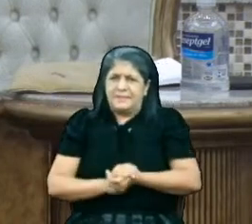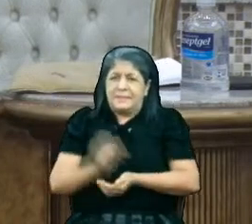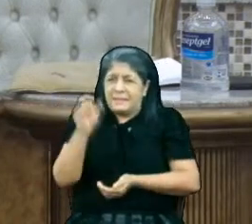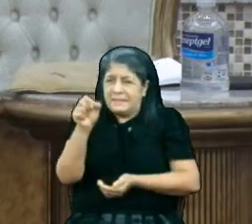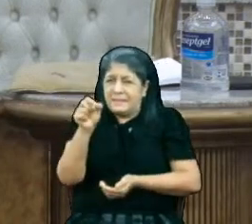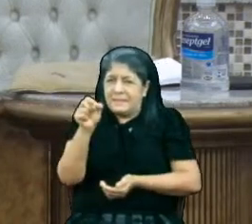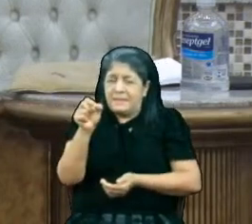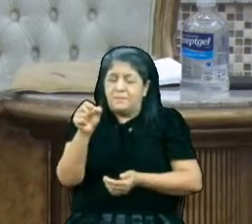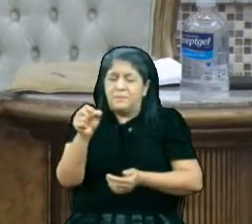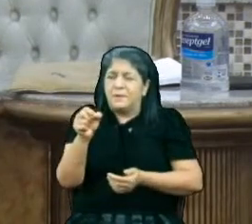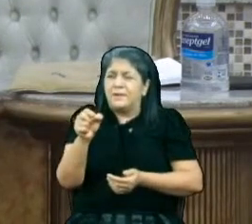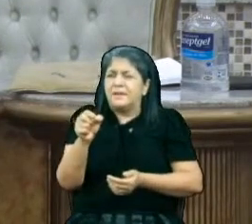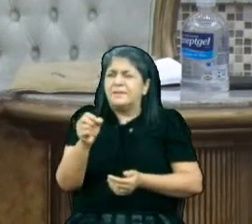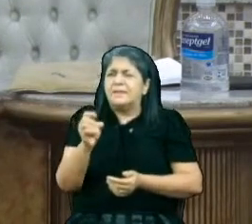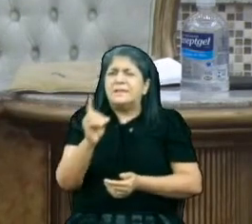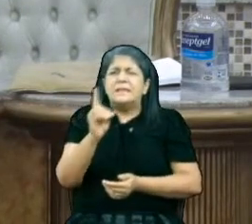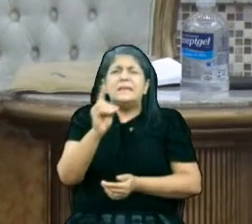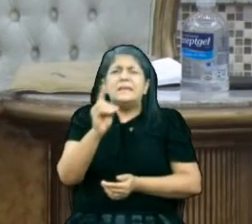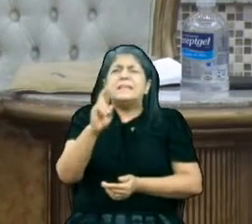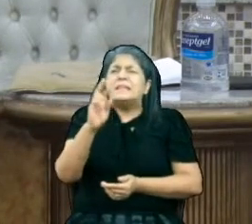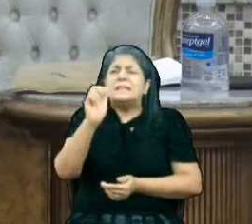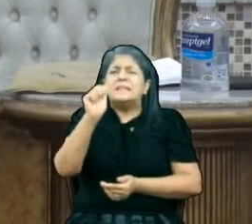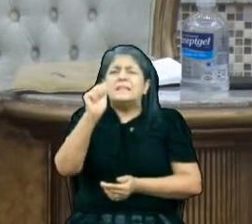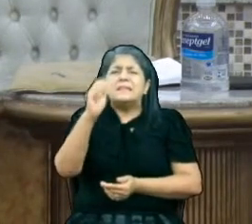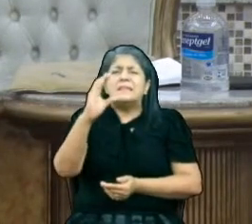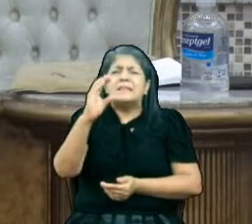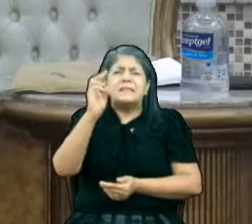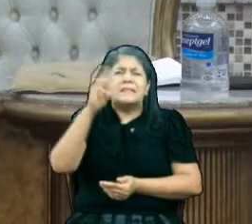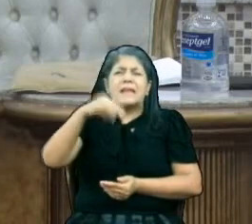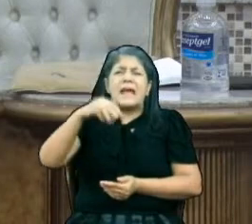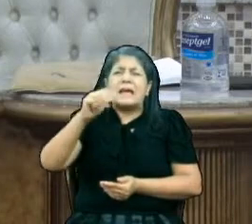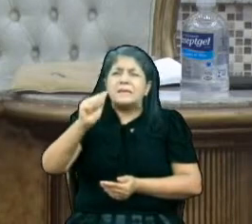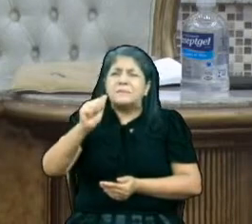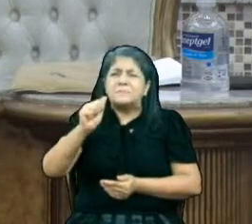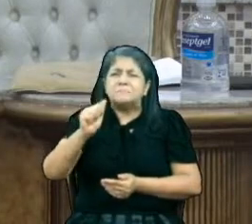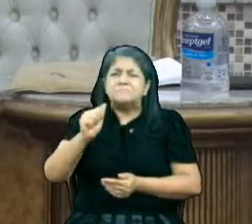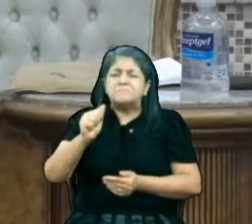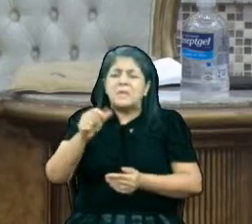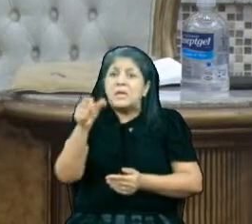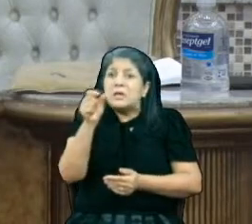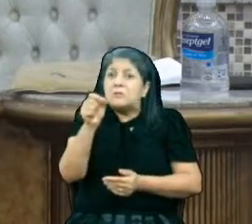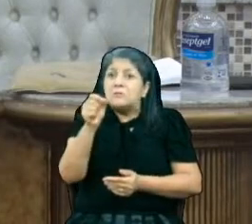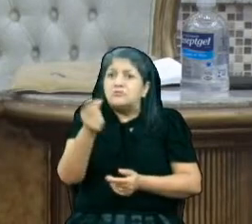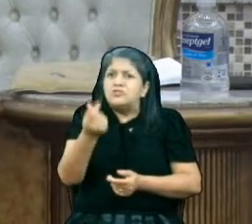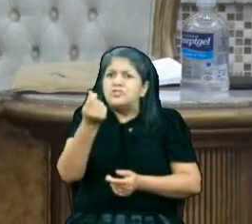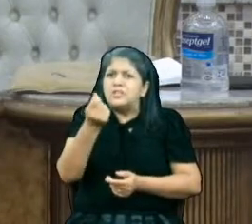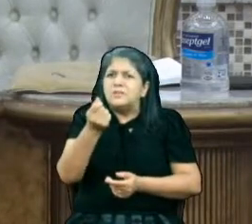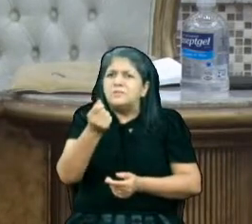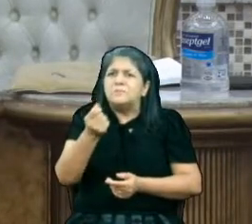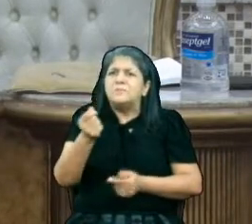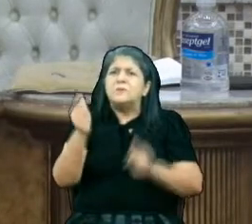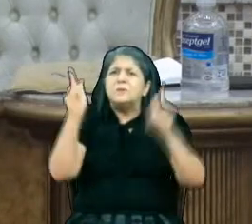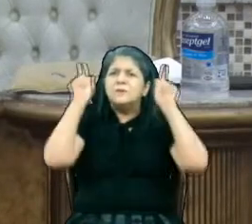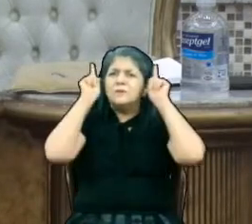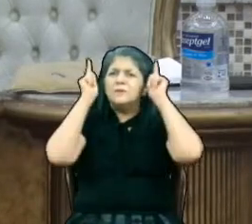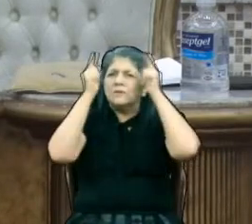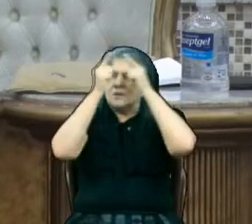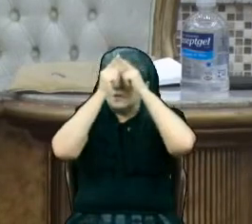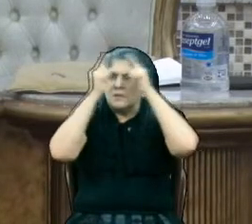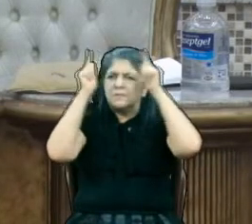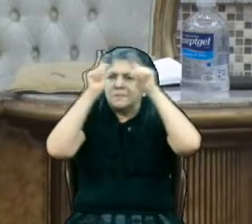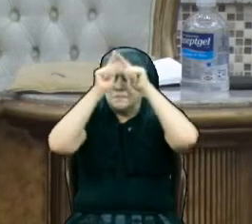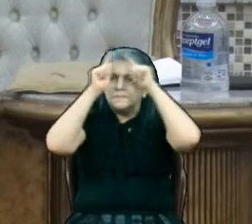Dracma era uma moeda grega né que era mais ou menos é